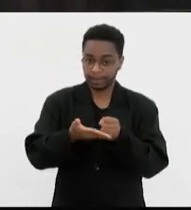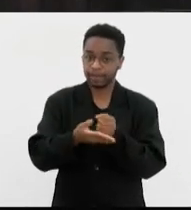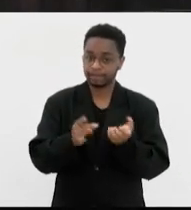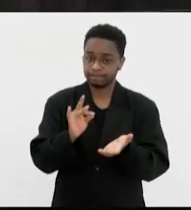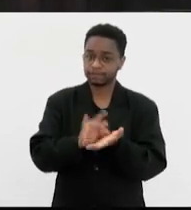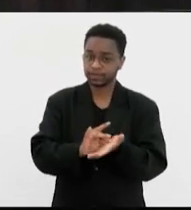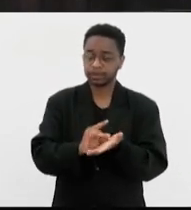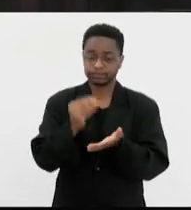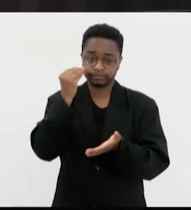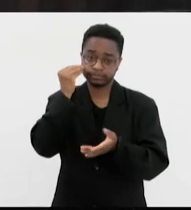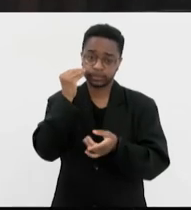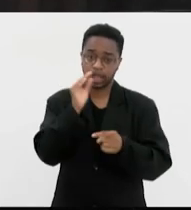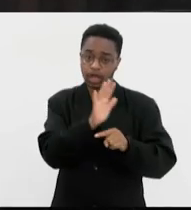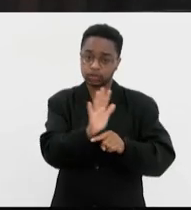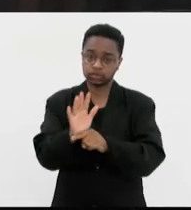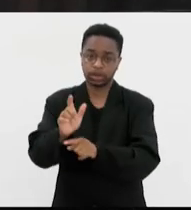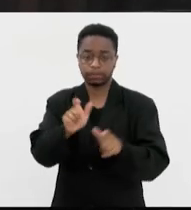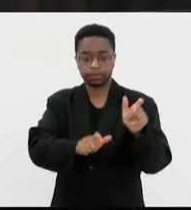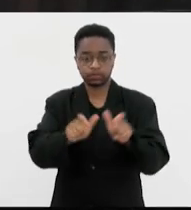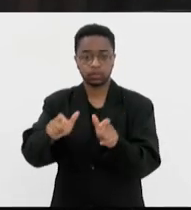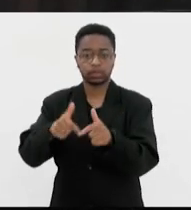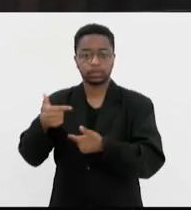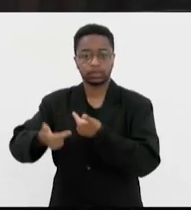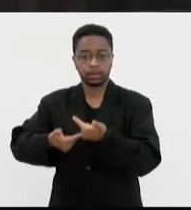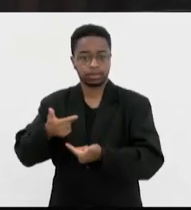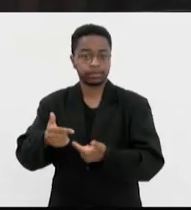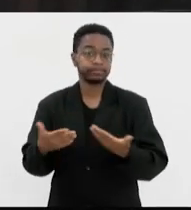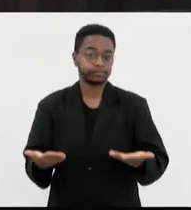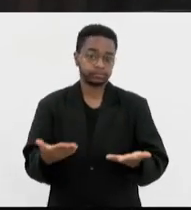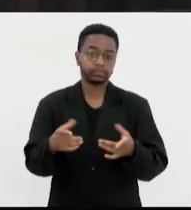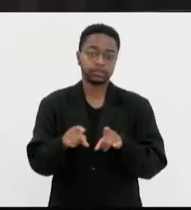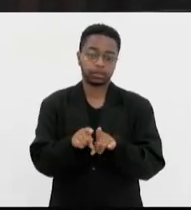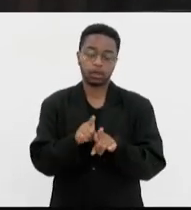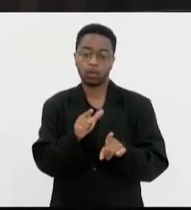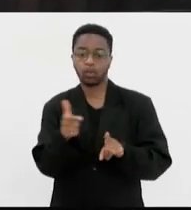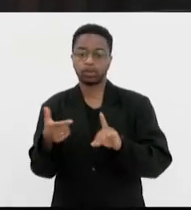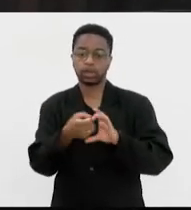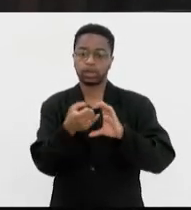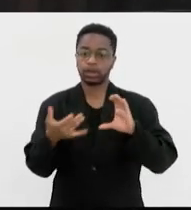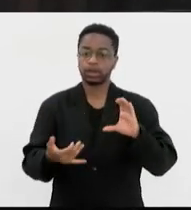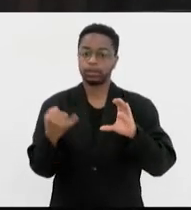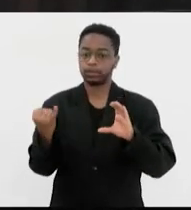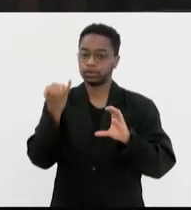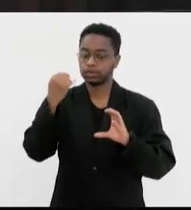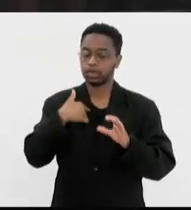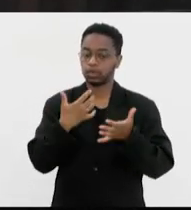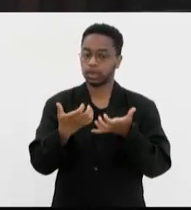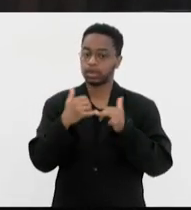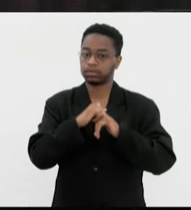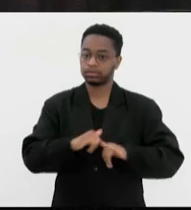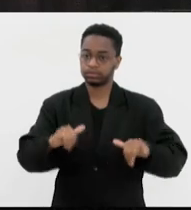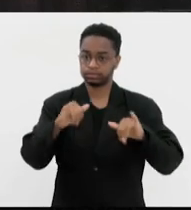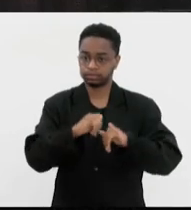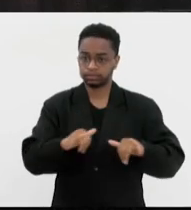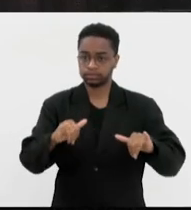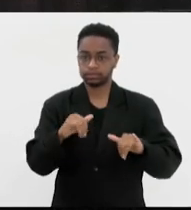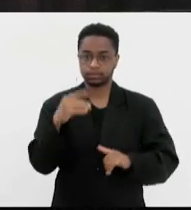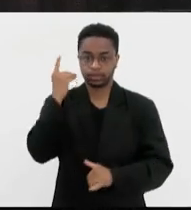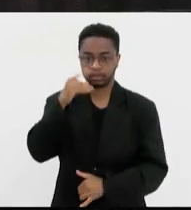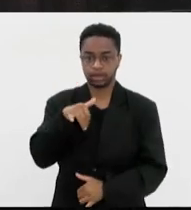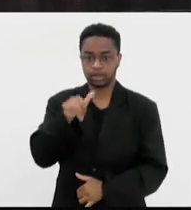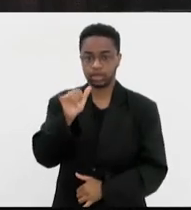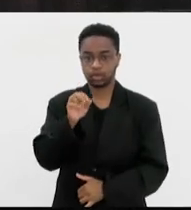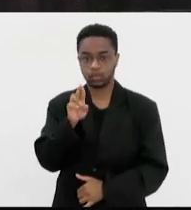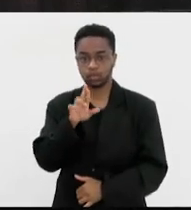na ponta para o trabalhador. E isso é um outro elemento também importante. Eu queria aqui declarar, deputado Yuri,